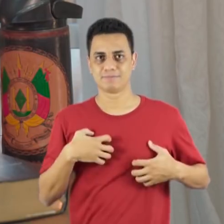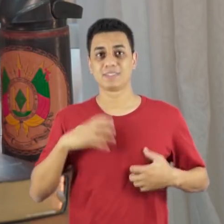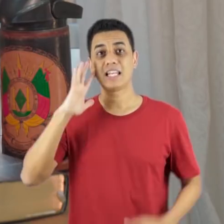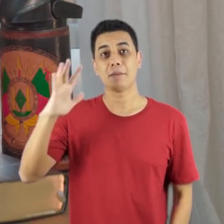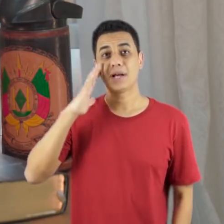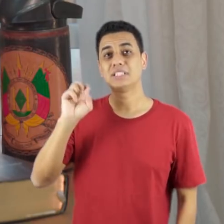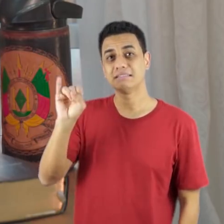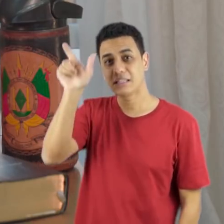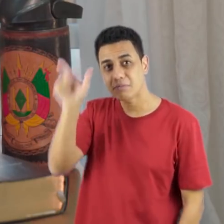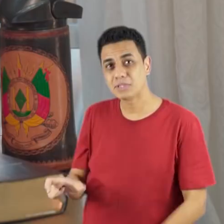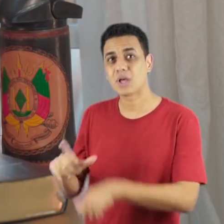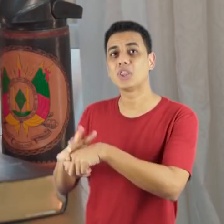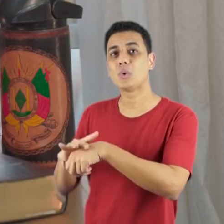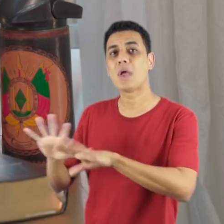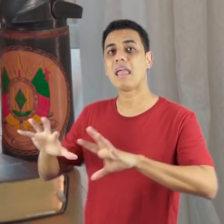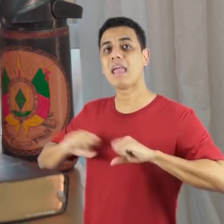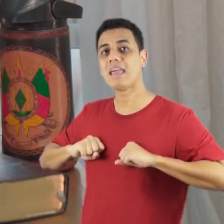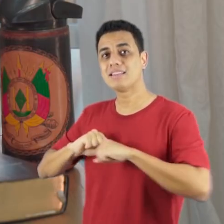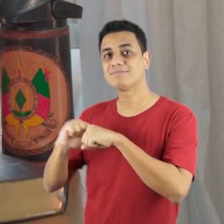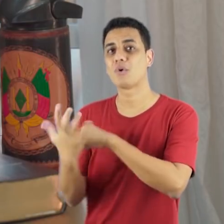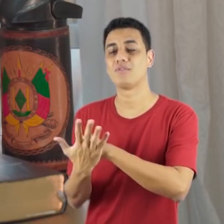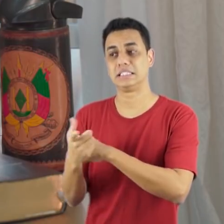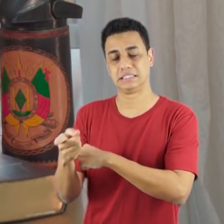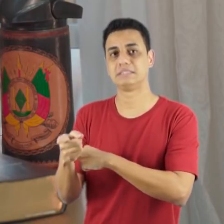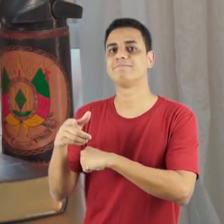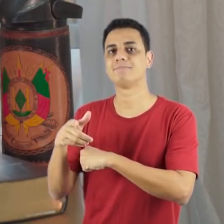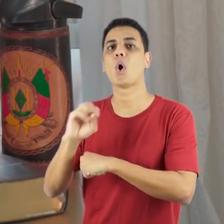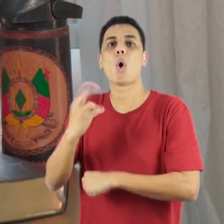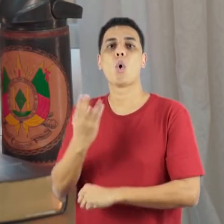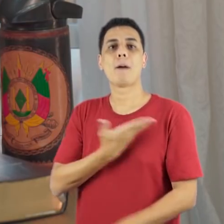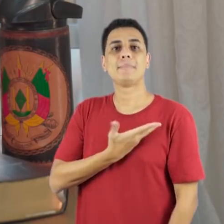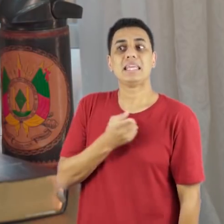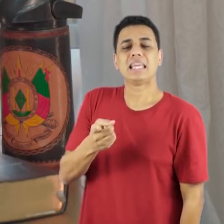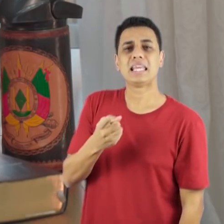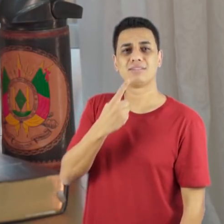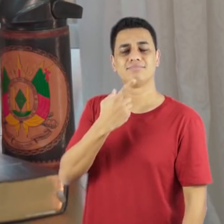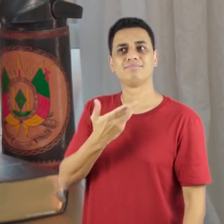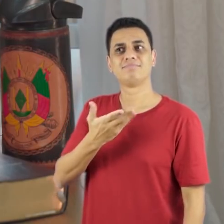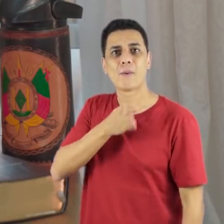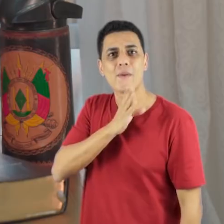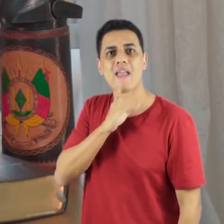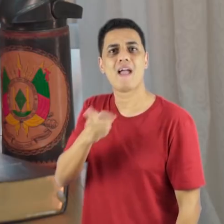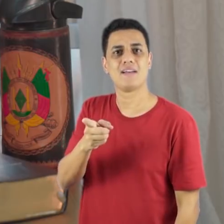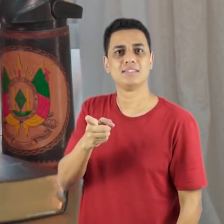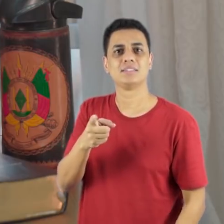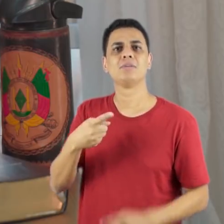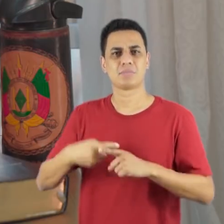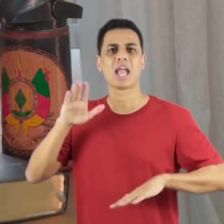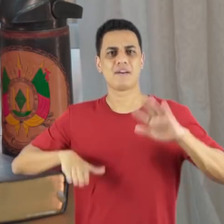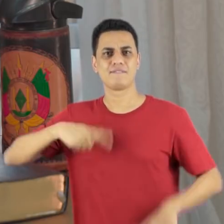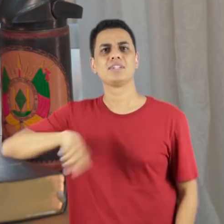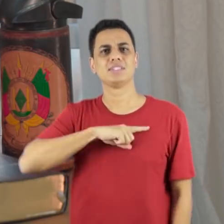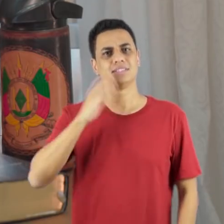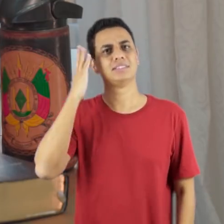quem enfrentou ou está enfrentando o Covid no próprio corpo ou em alguém próximo. Porque por mais que a gente saiba que